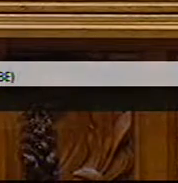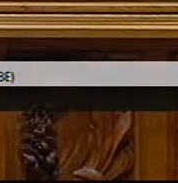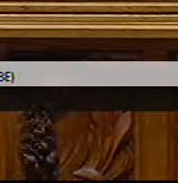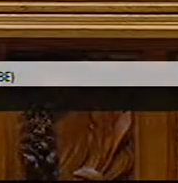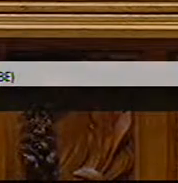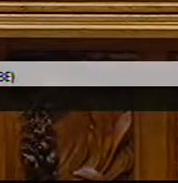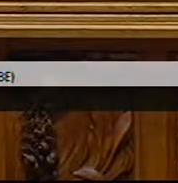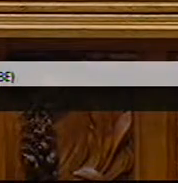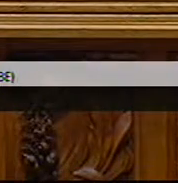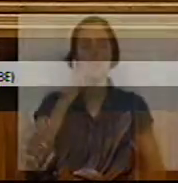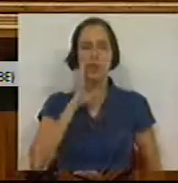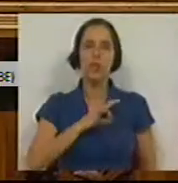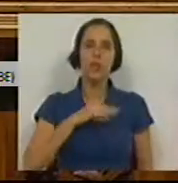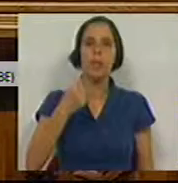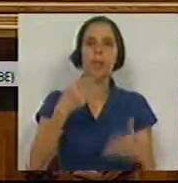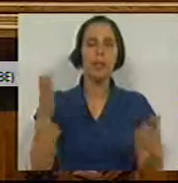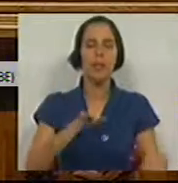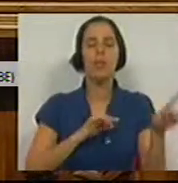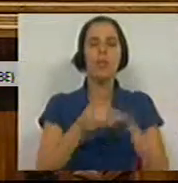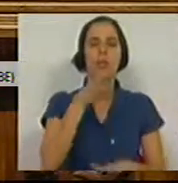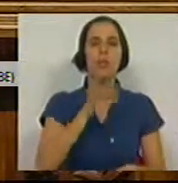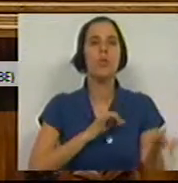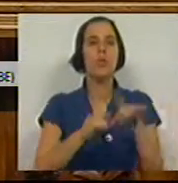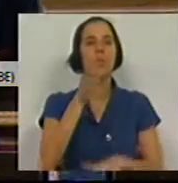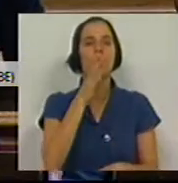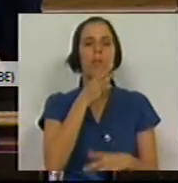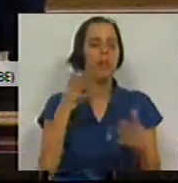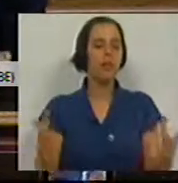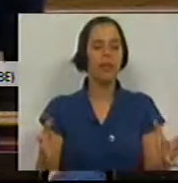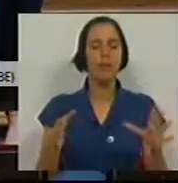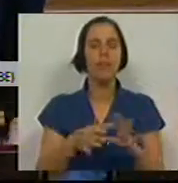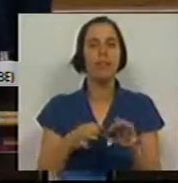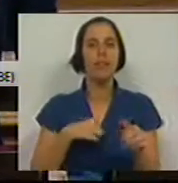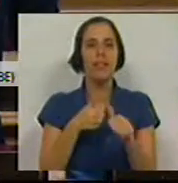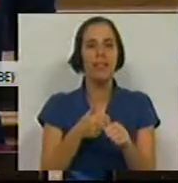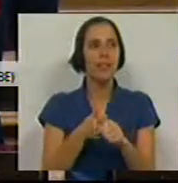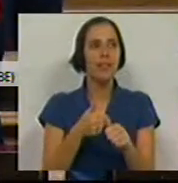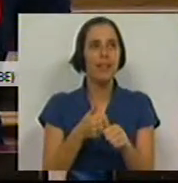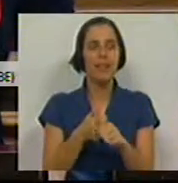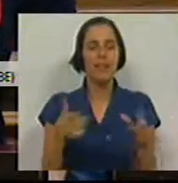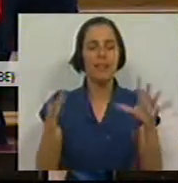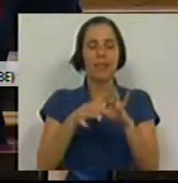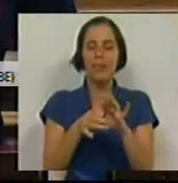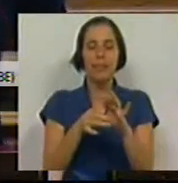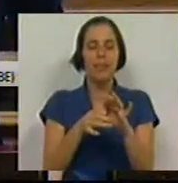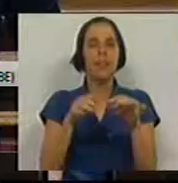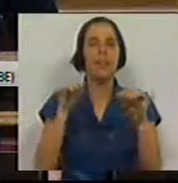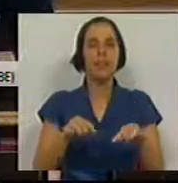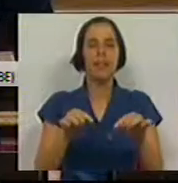Muito obrigada, Sra. Presidente, Sras. Deputadas, Srs. Deputados. Nós acompanhamos, evidentemente, as preocupações